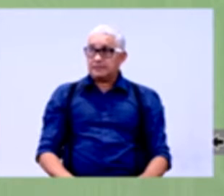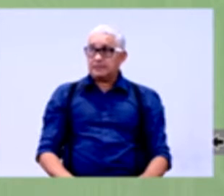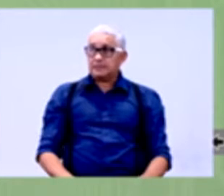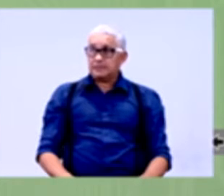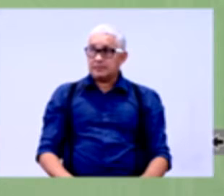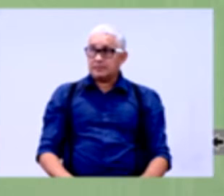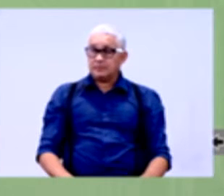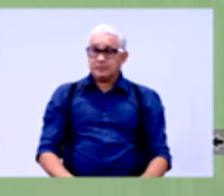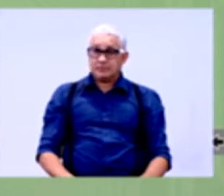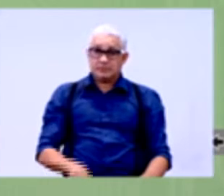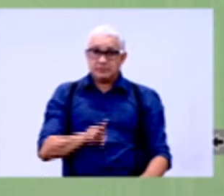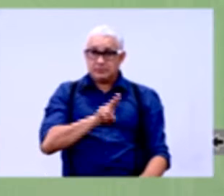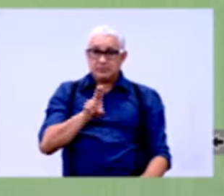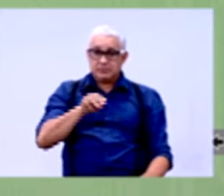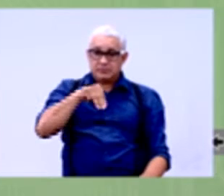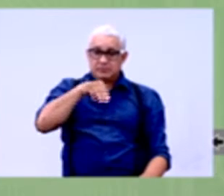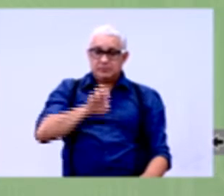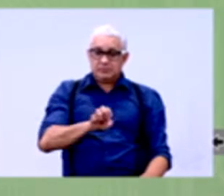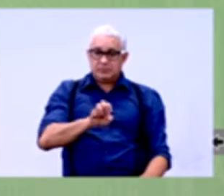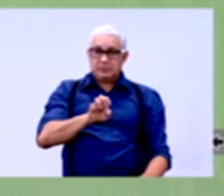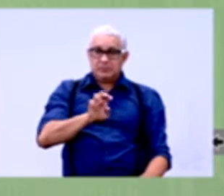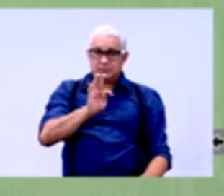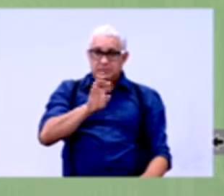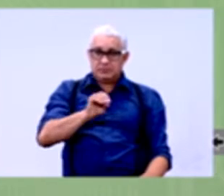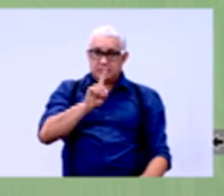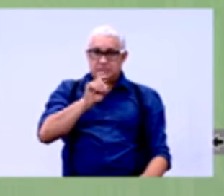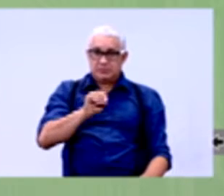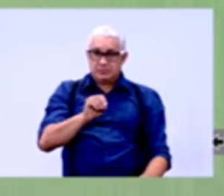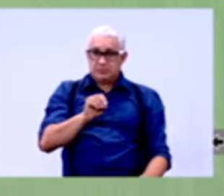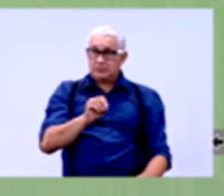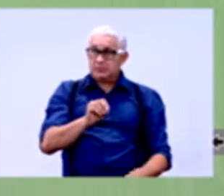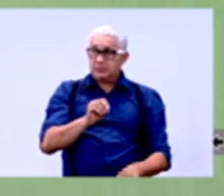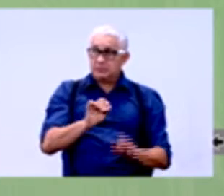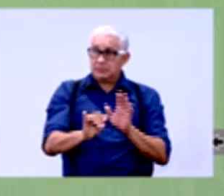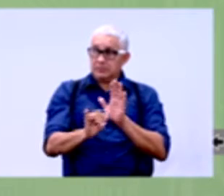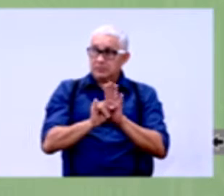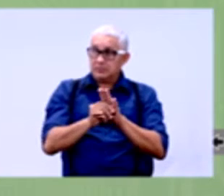Aí o nome do método, que é identifica